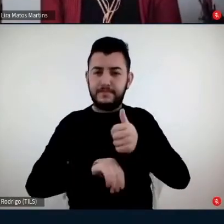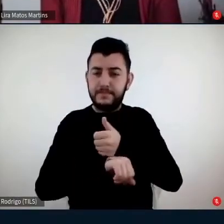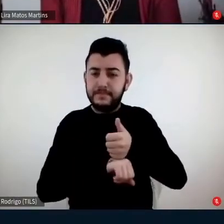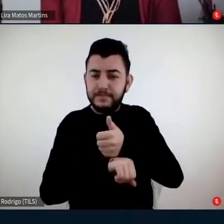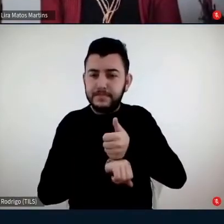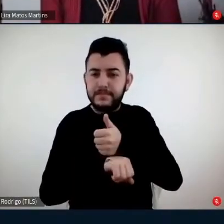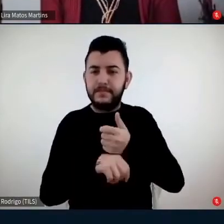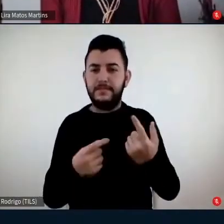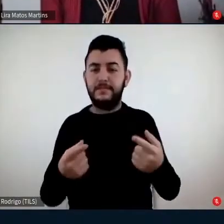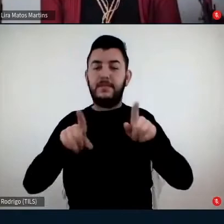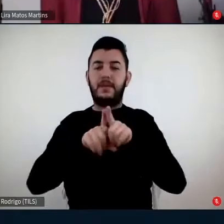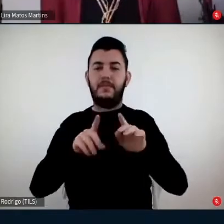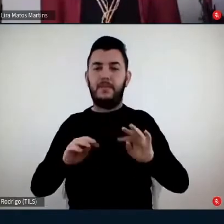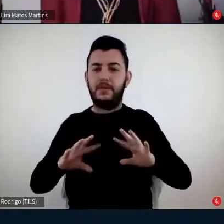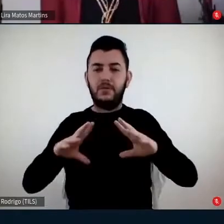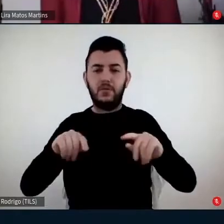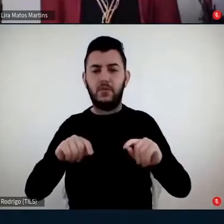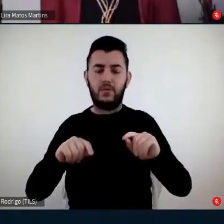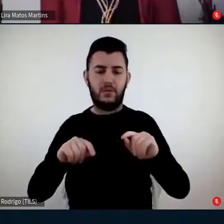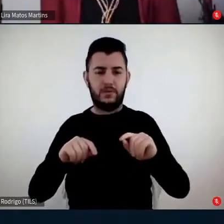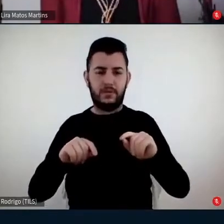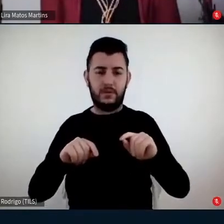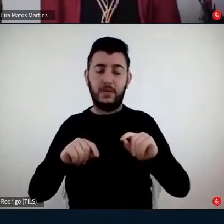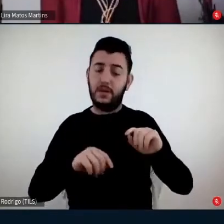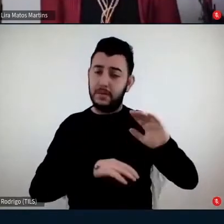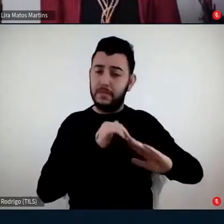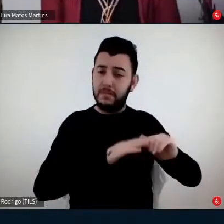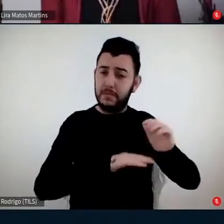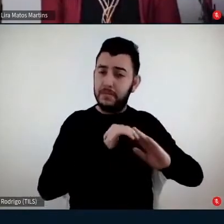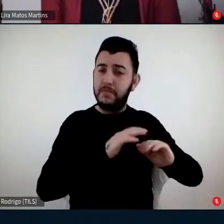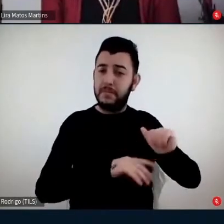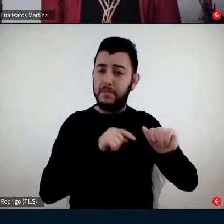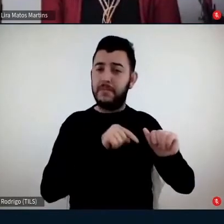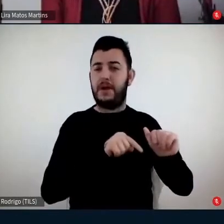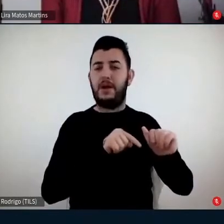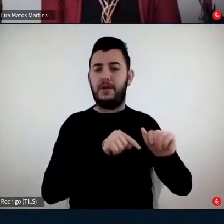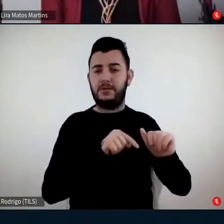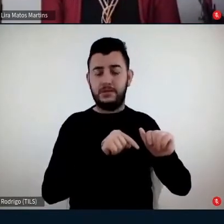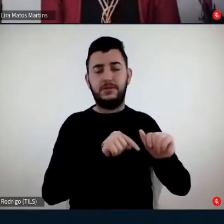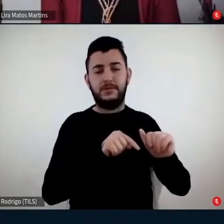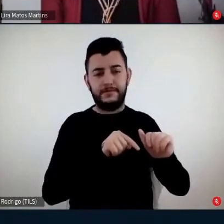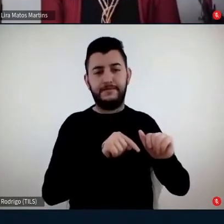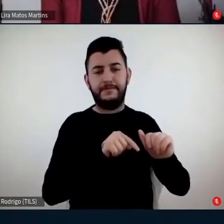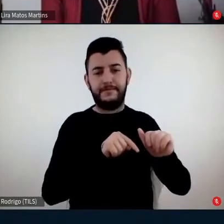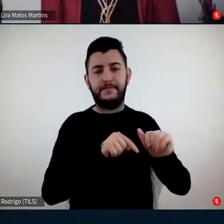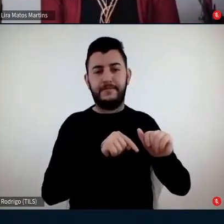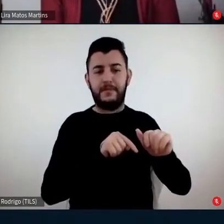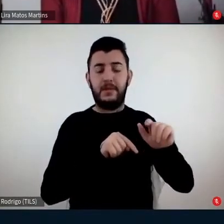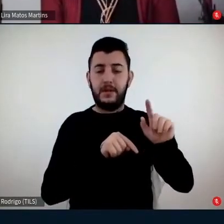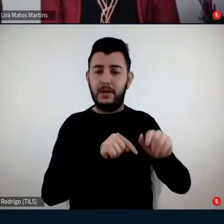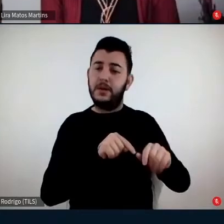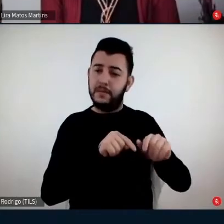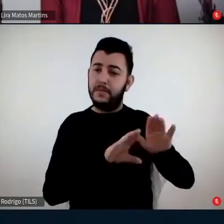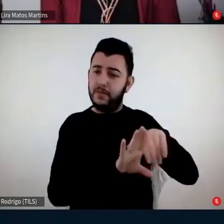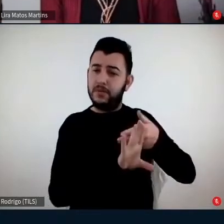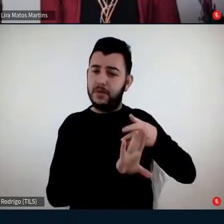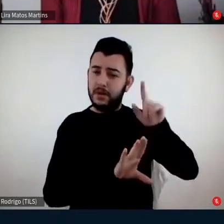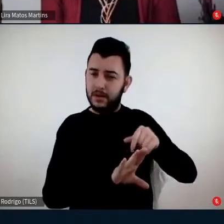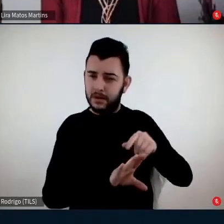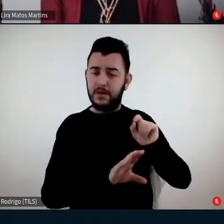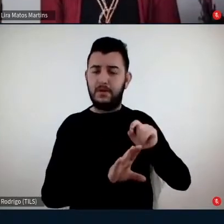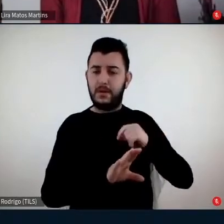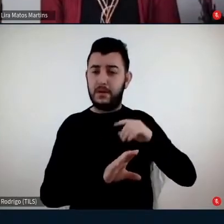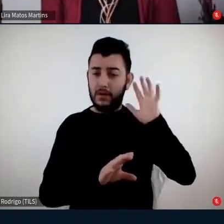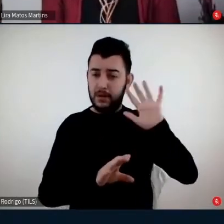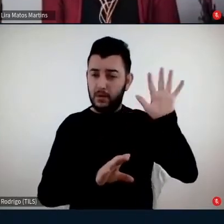e toda prática de forma explícita ou não, é a aplicação de uma teoria. Ela parte